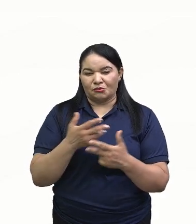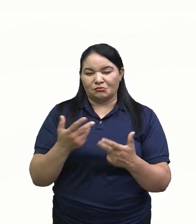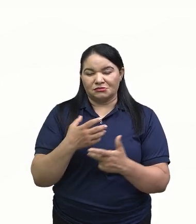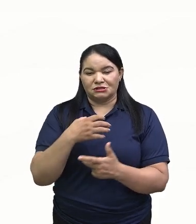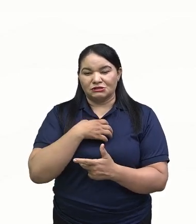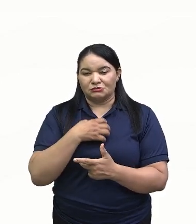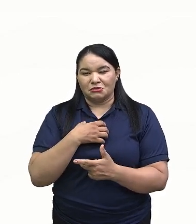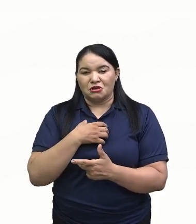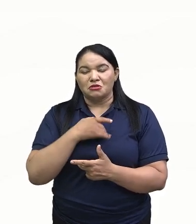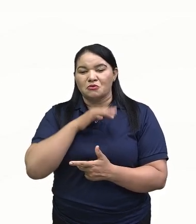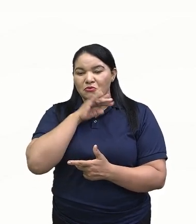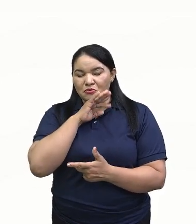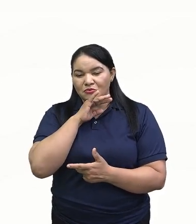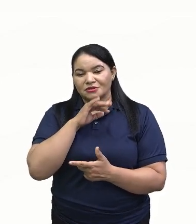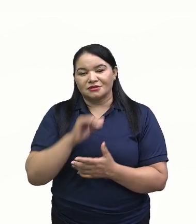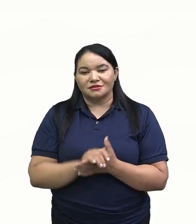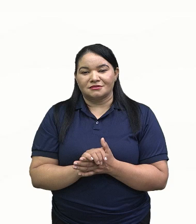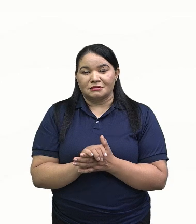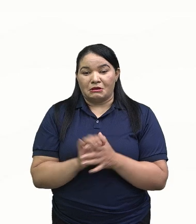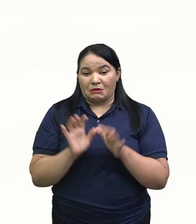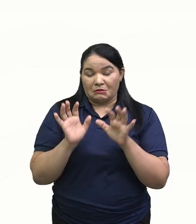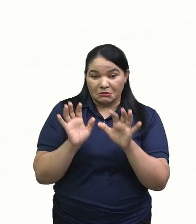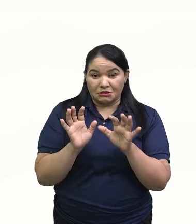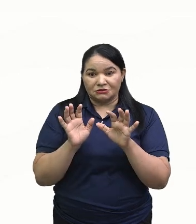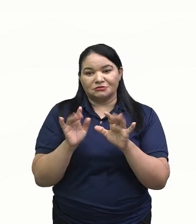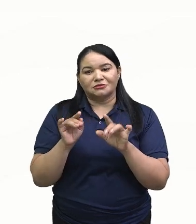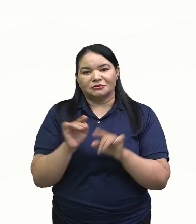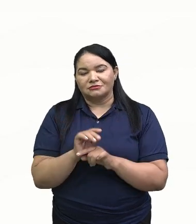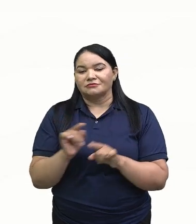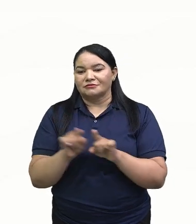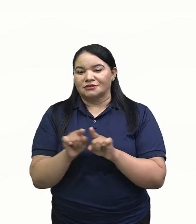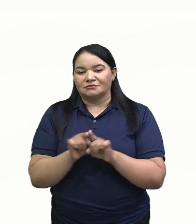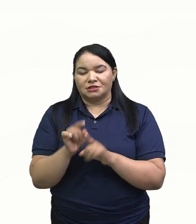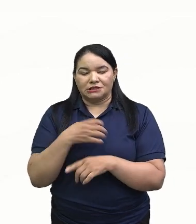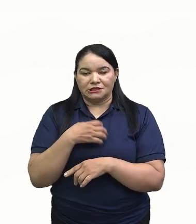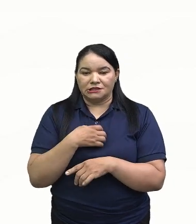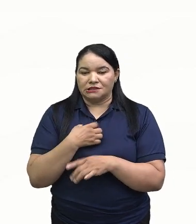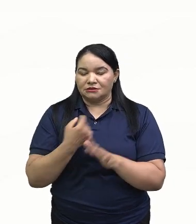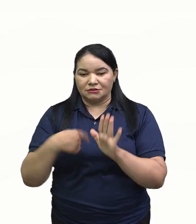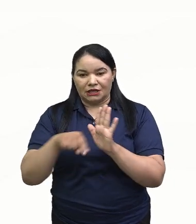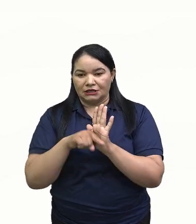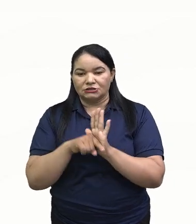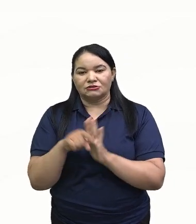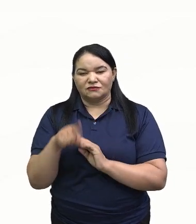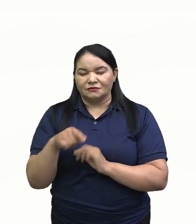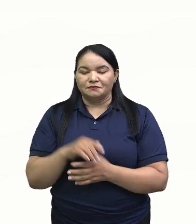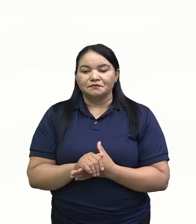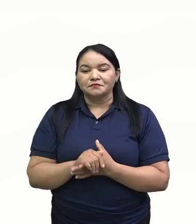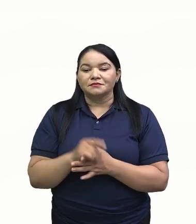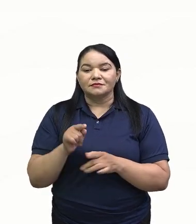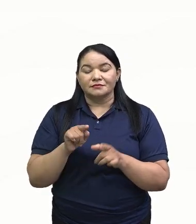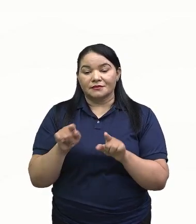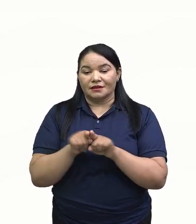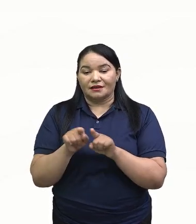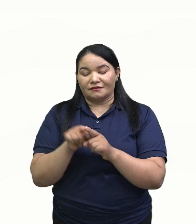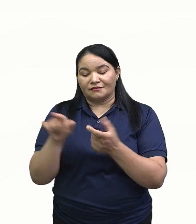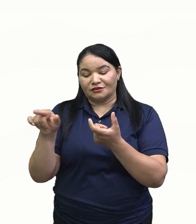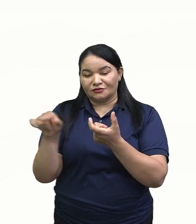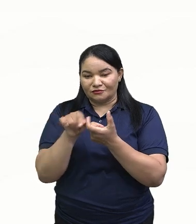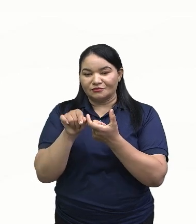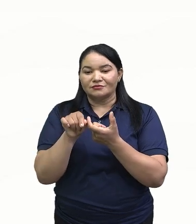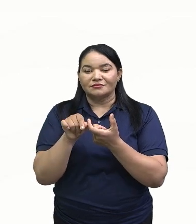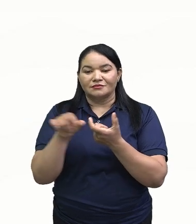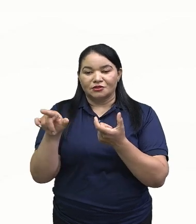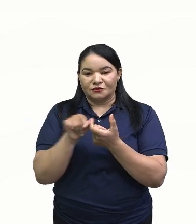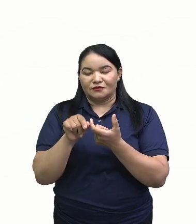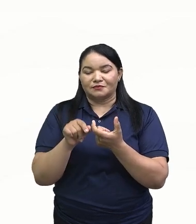De ser algo assombroso. Então, observe que agora eu estou acrescentando o quê? Um sufixo à palavra